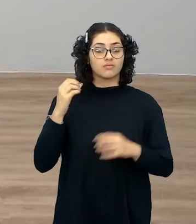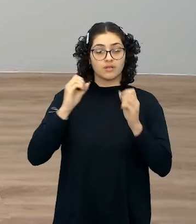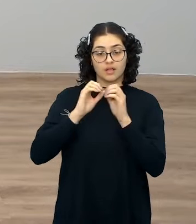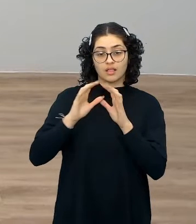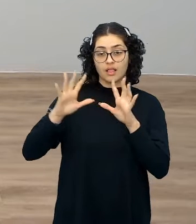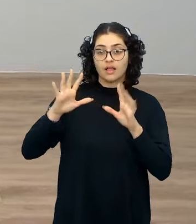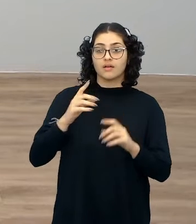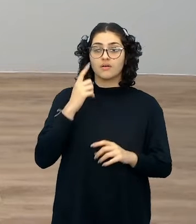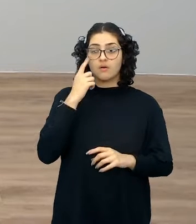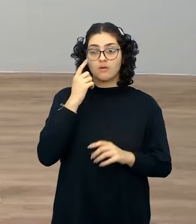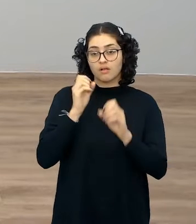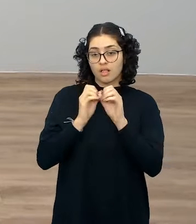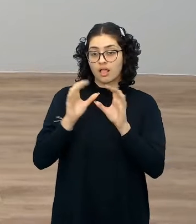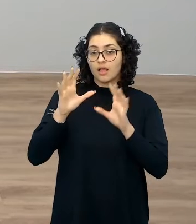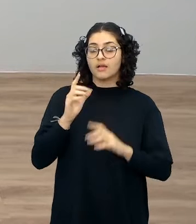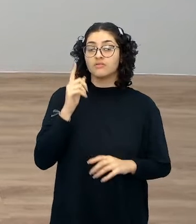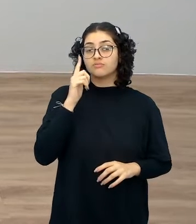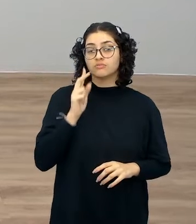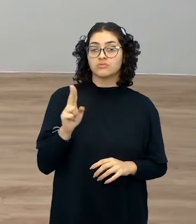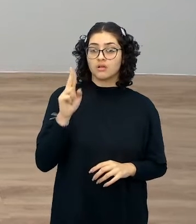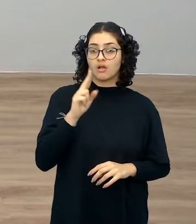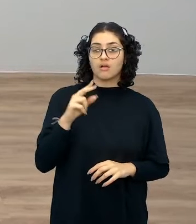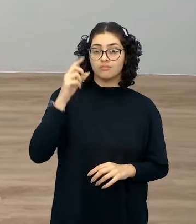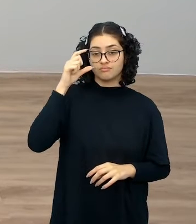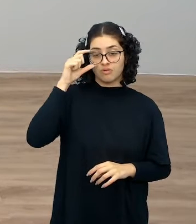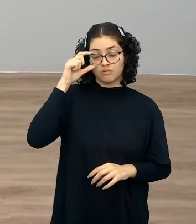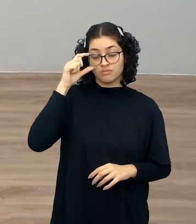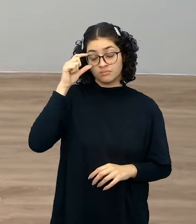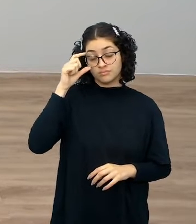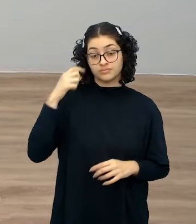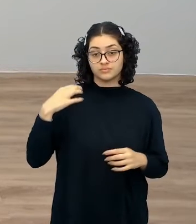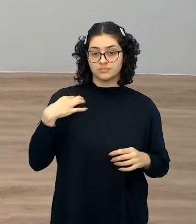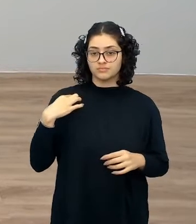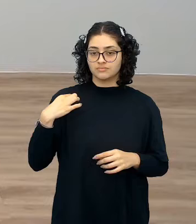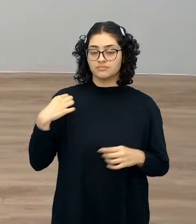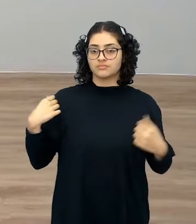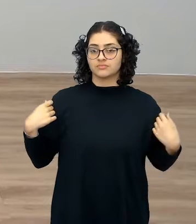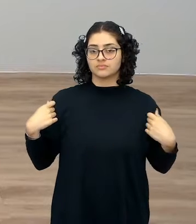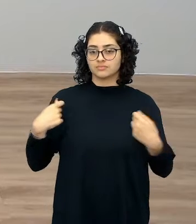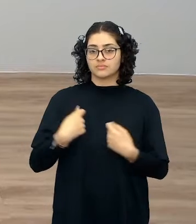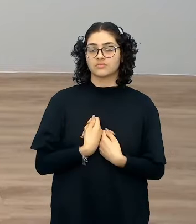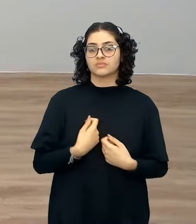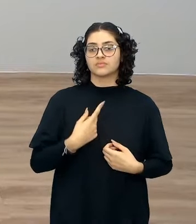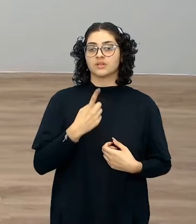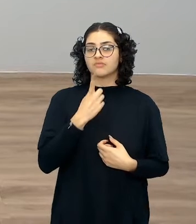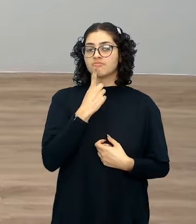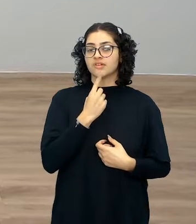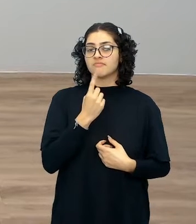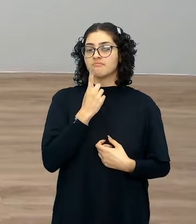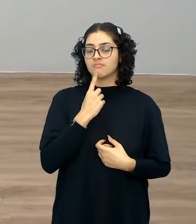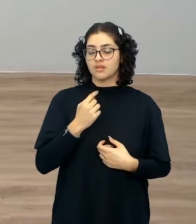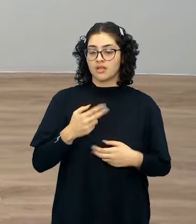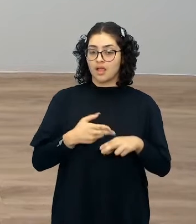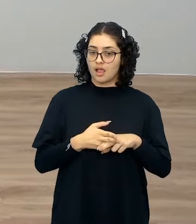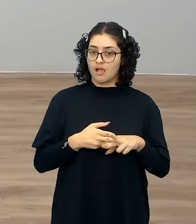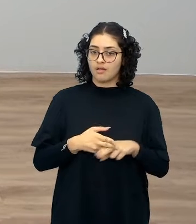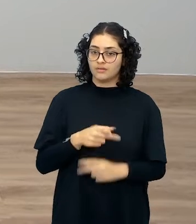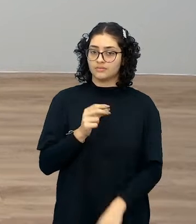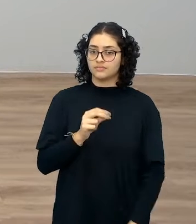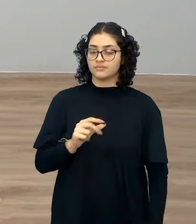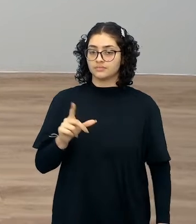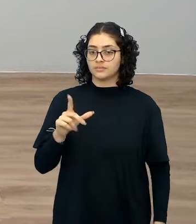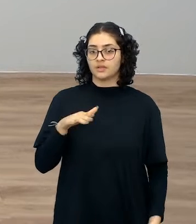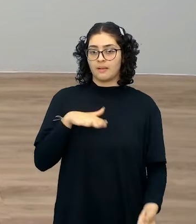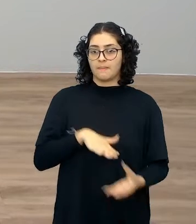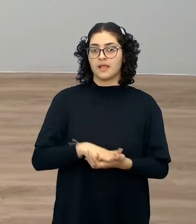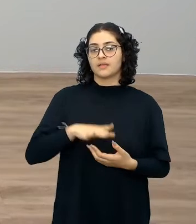claros, uso óculos, Estou hoje vestida com uma blusa vermelha, uma calça azul,